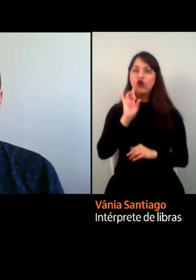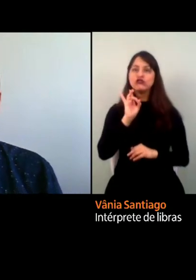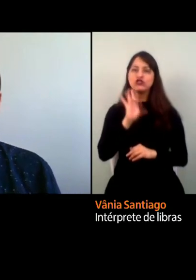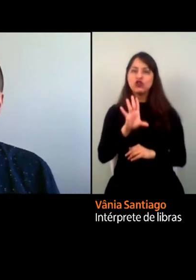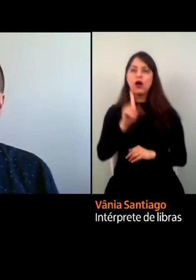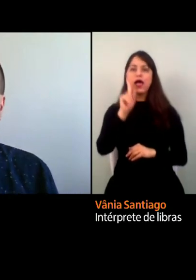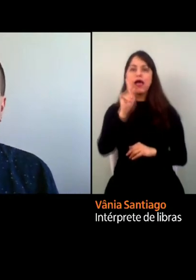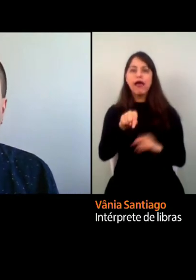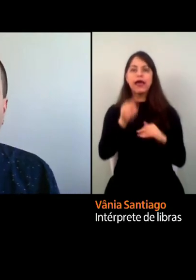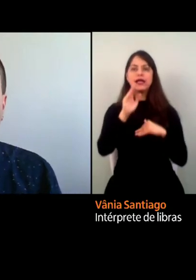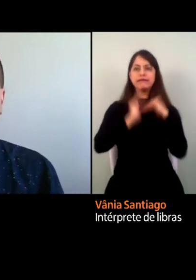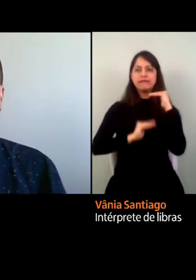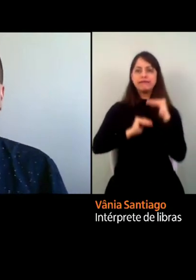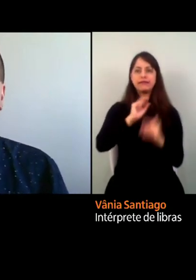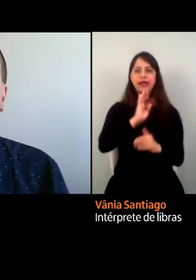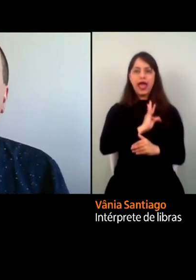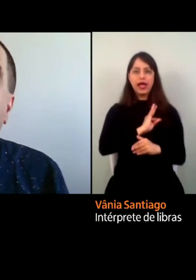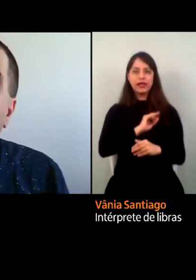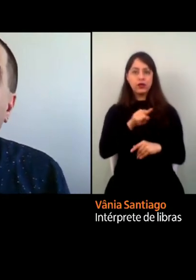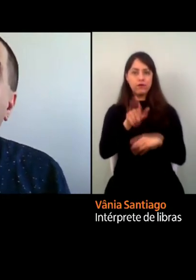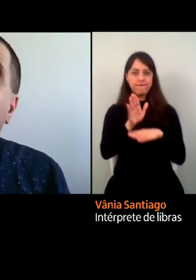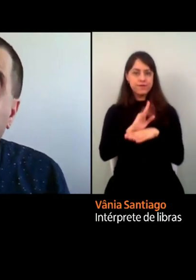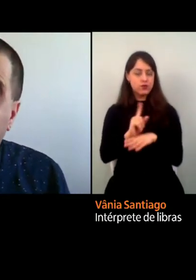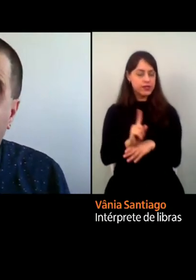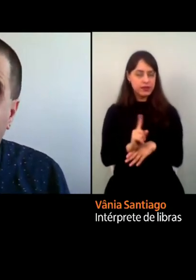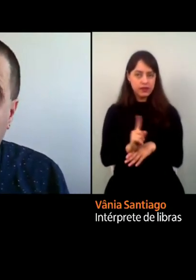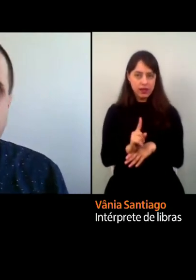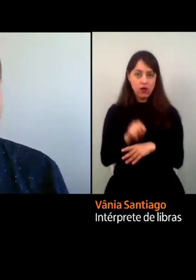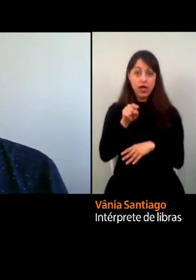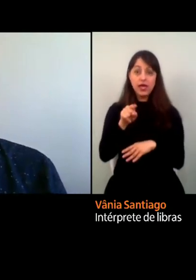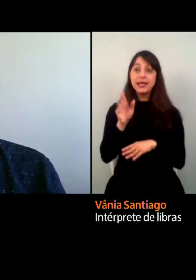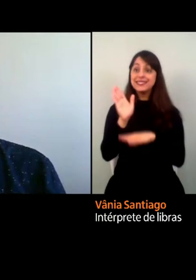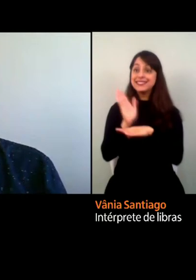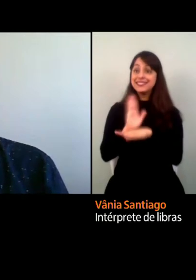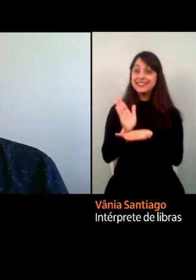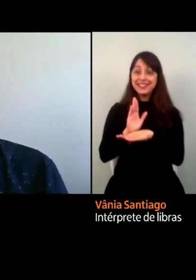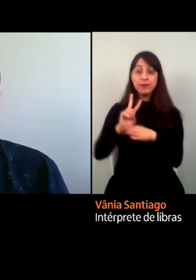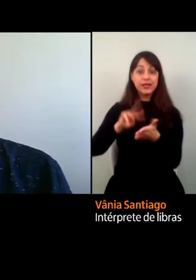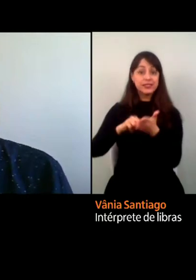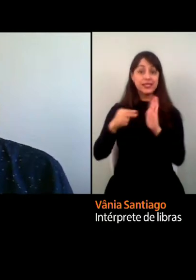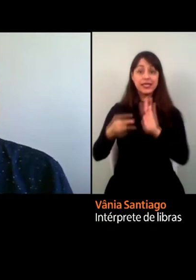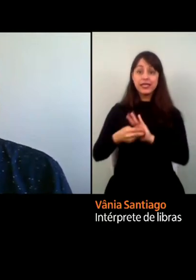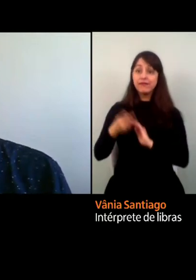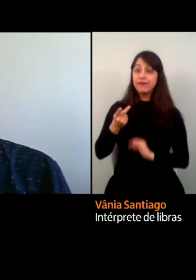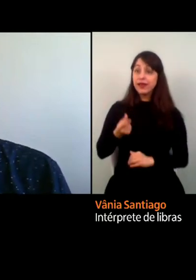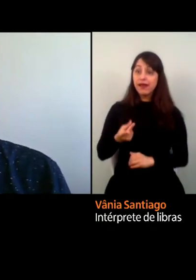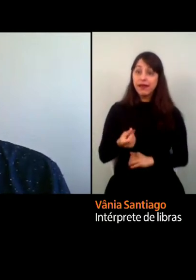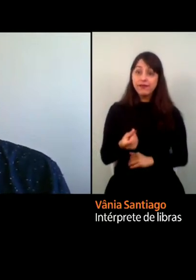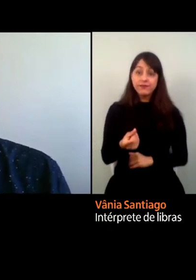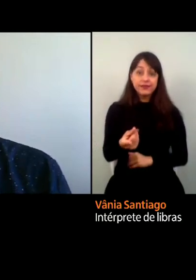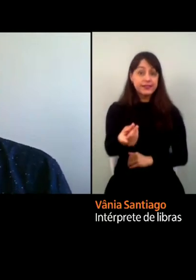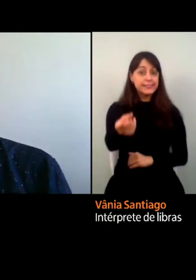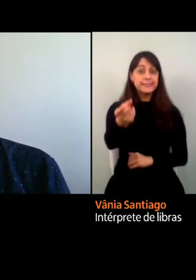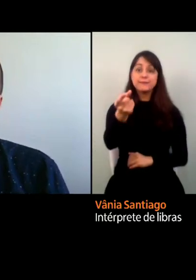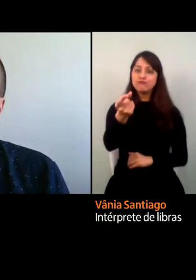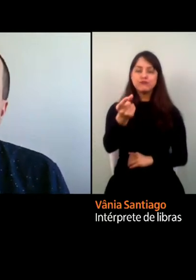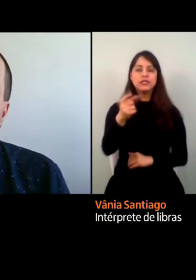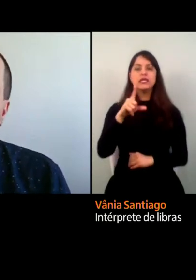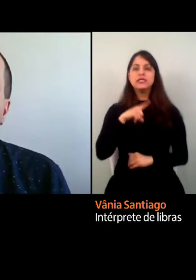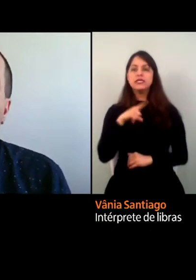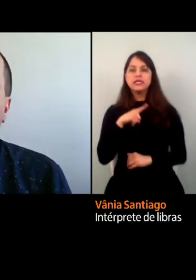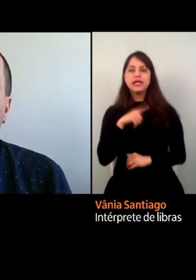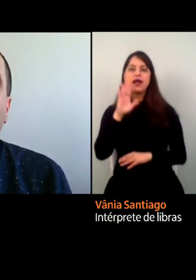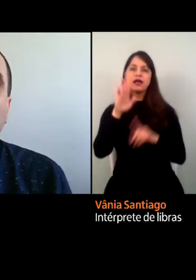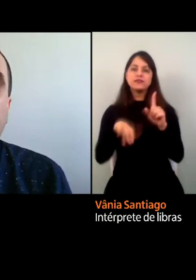filme. Ele definiu um cinema infinito. Em minha visão intervenção,